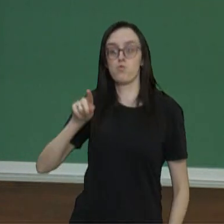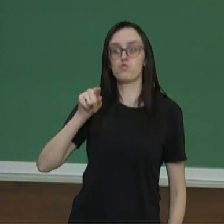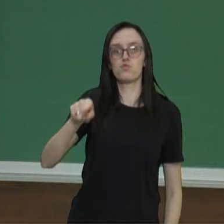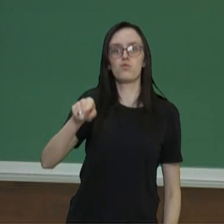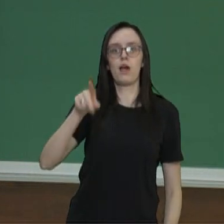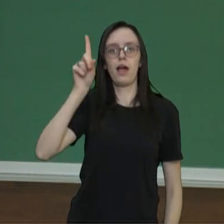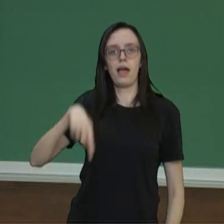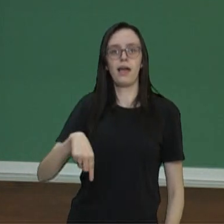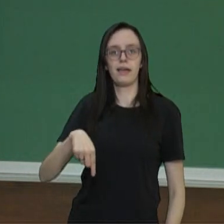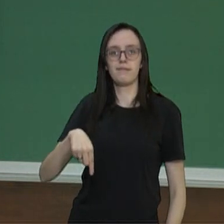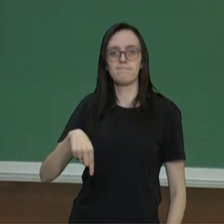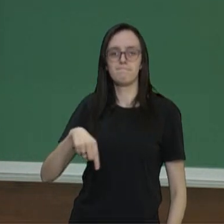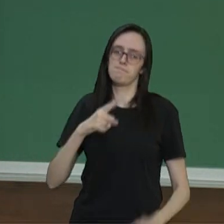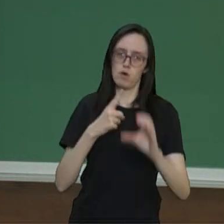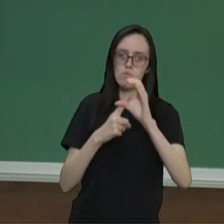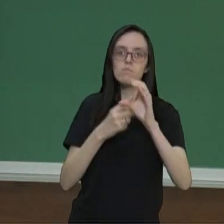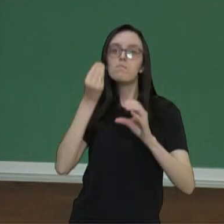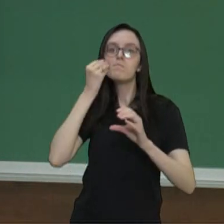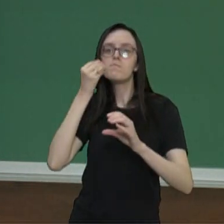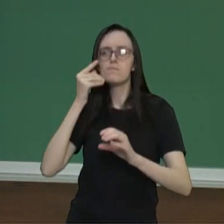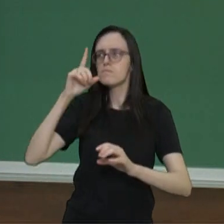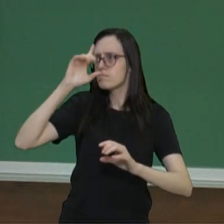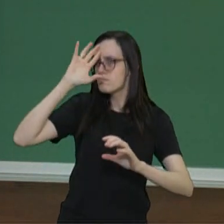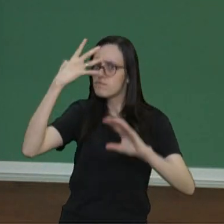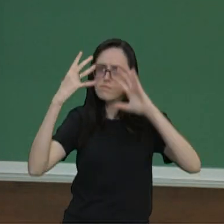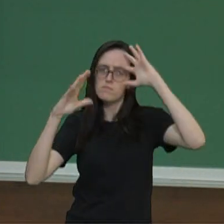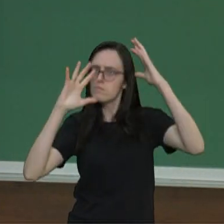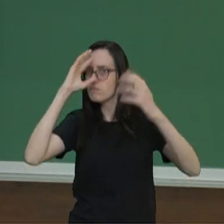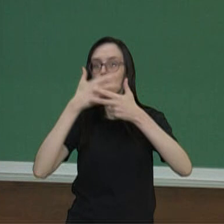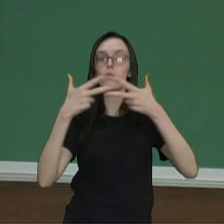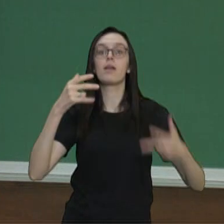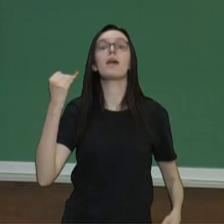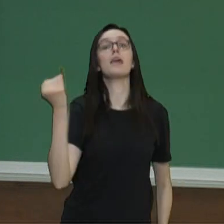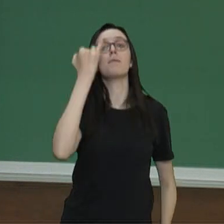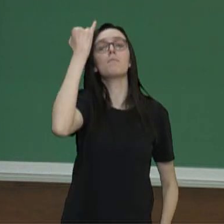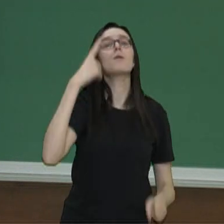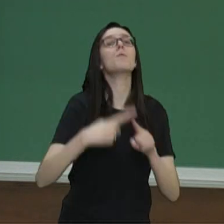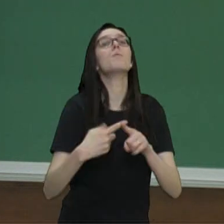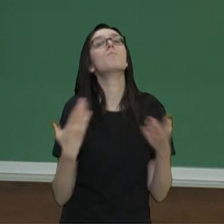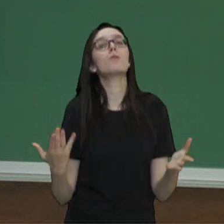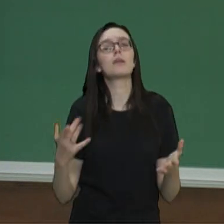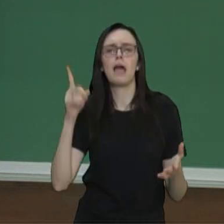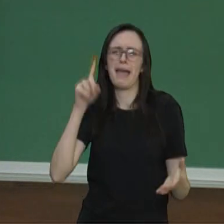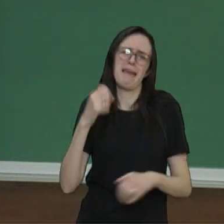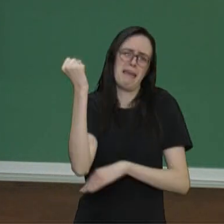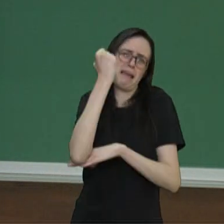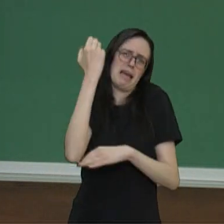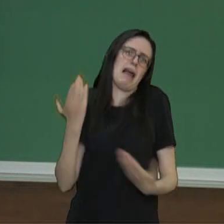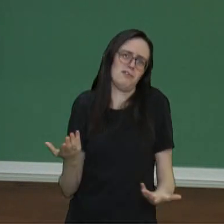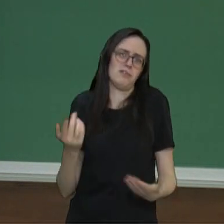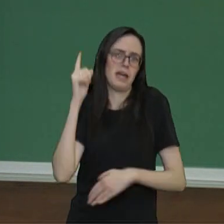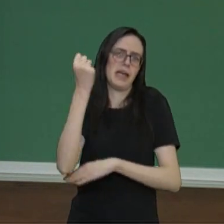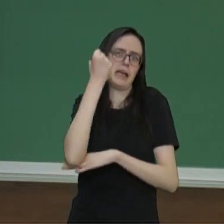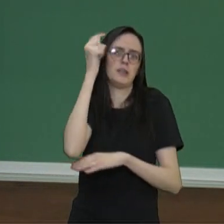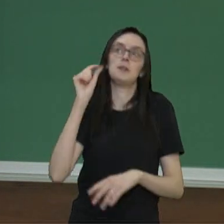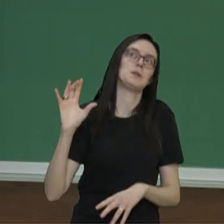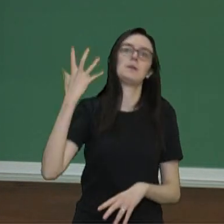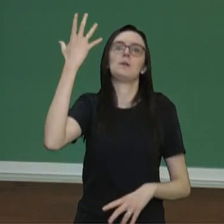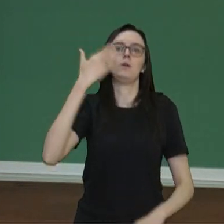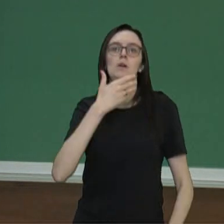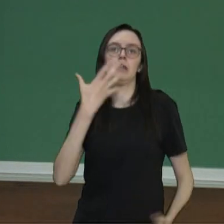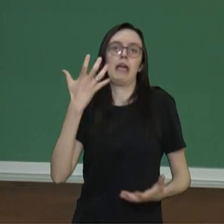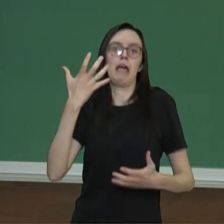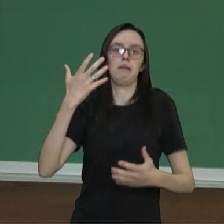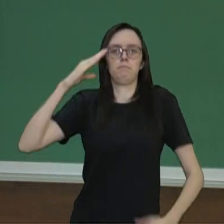comunista agora para tomar decisões muito importantes, porque, claro, é algo muito grave que estava acontecendo e que o